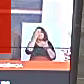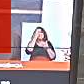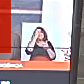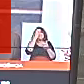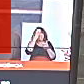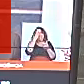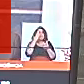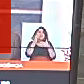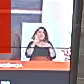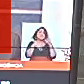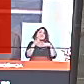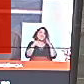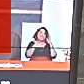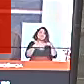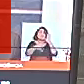procedimento